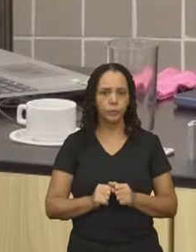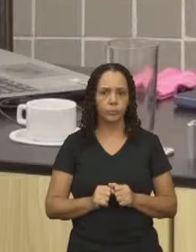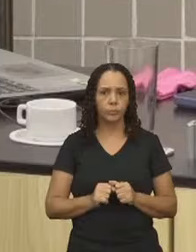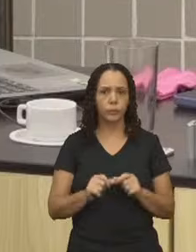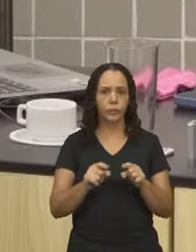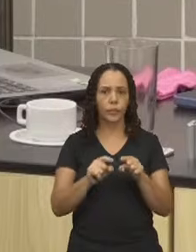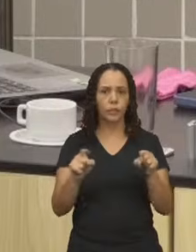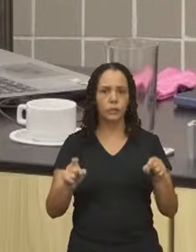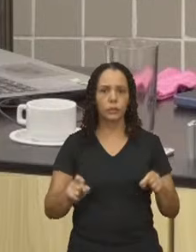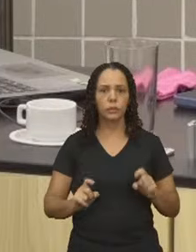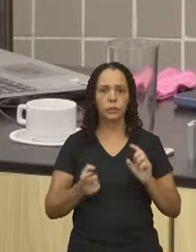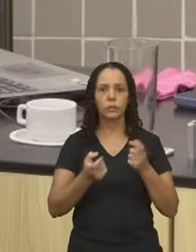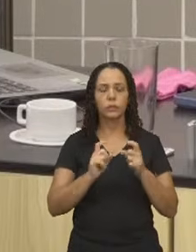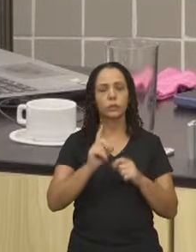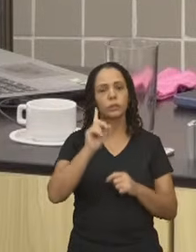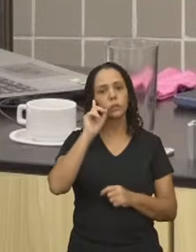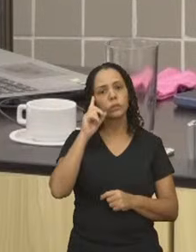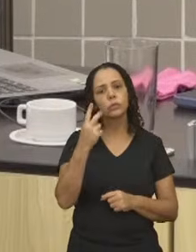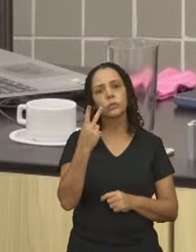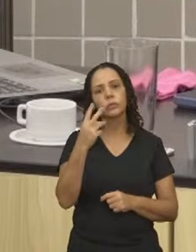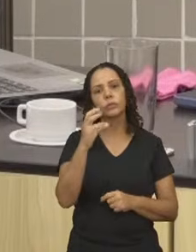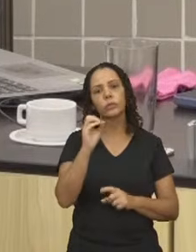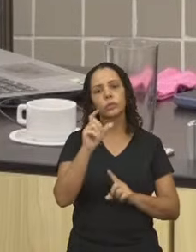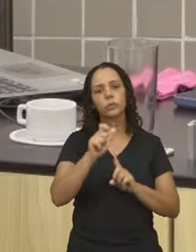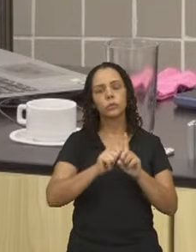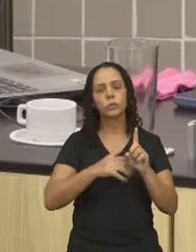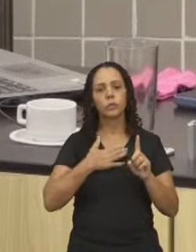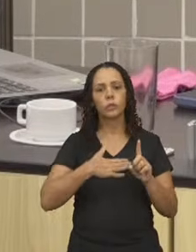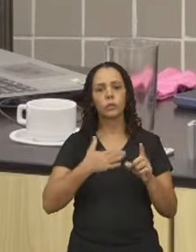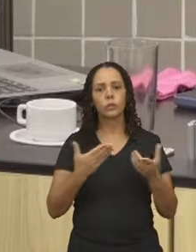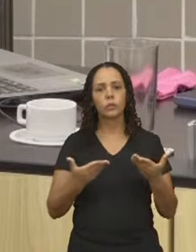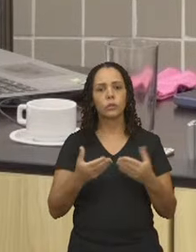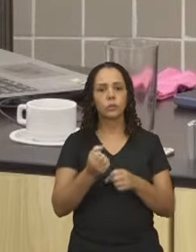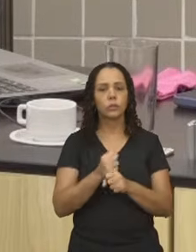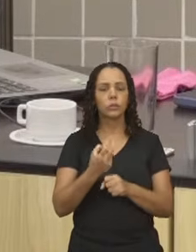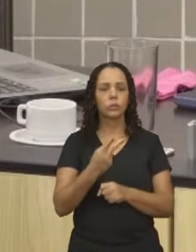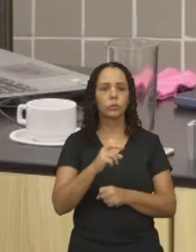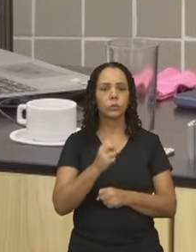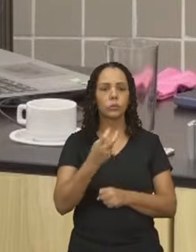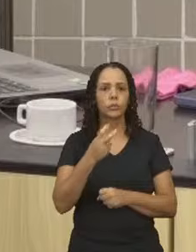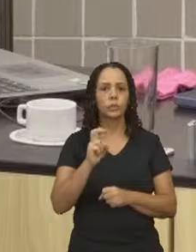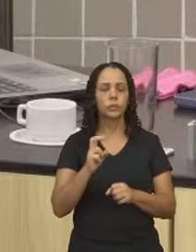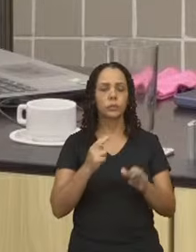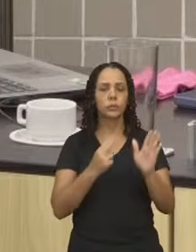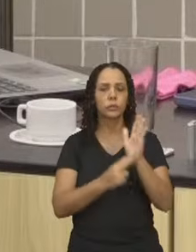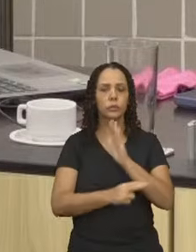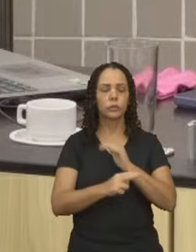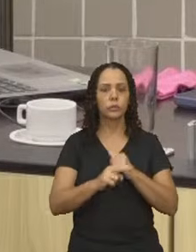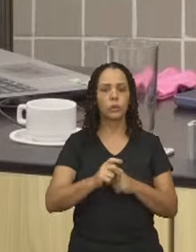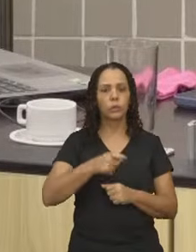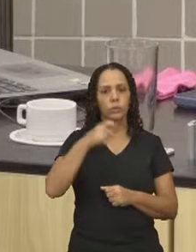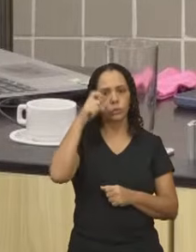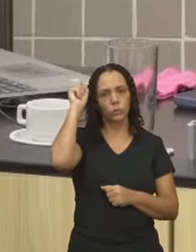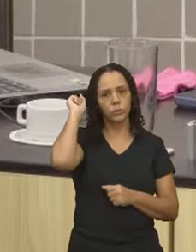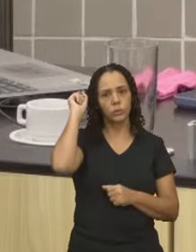Sala das Sessões, 20 de agosto de 2025. Autoria, vereador